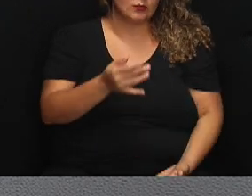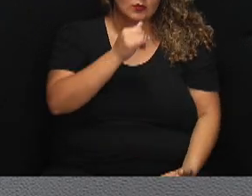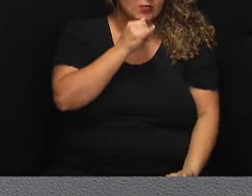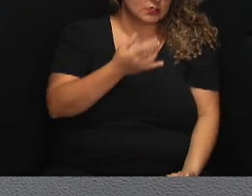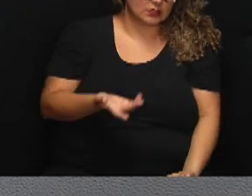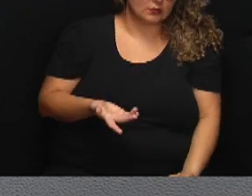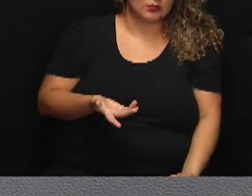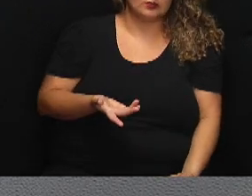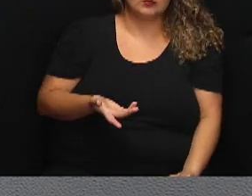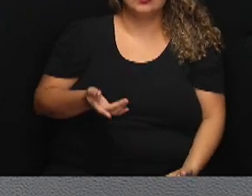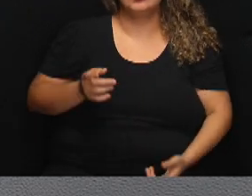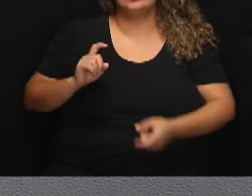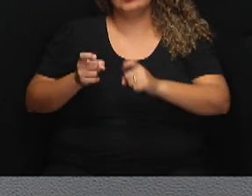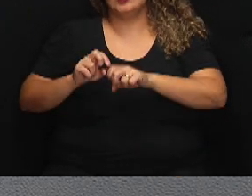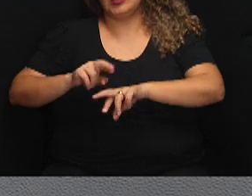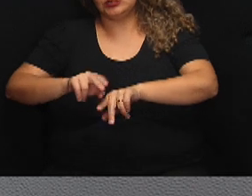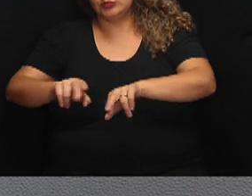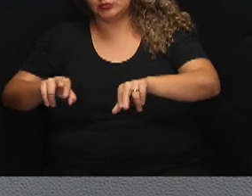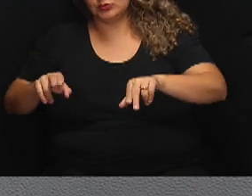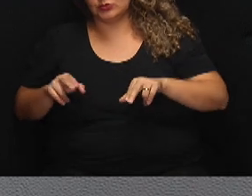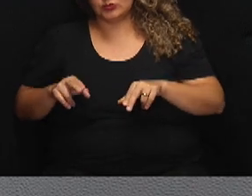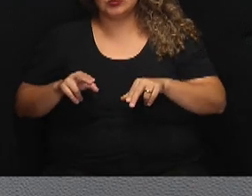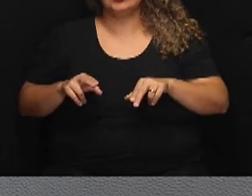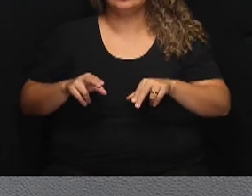uma reunião com diversos